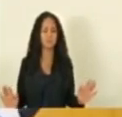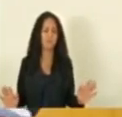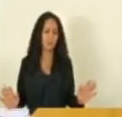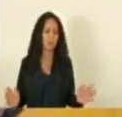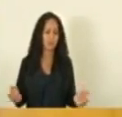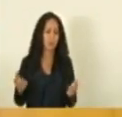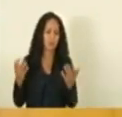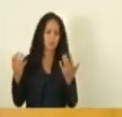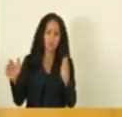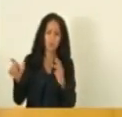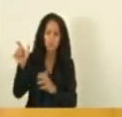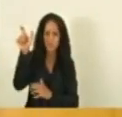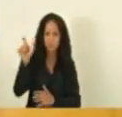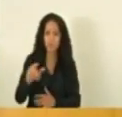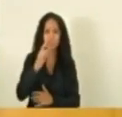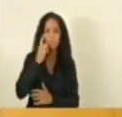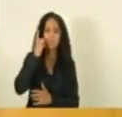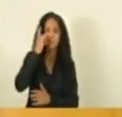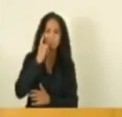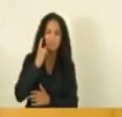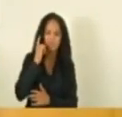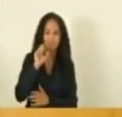que elogiar o deputado Sérgio Majeski